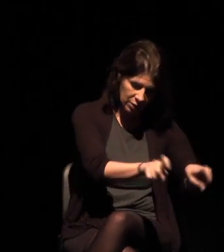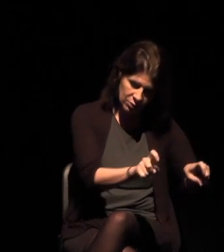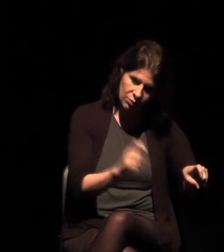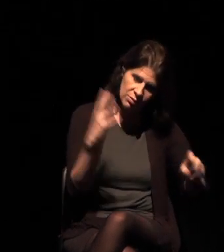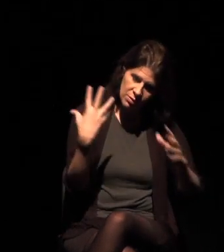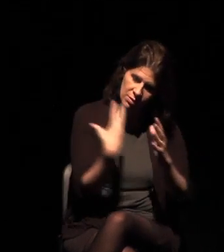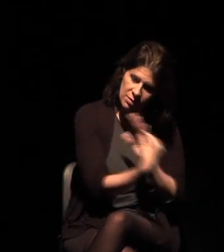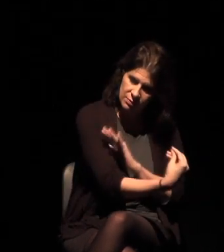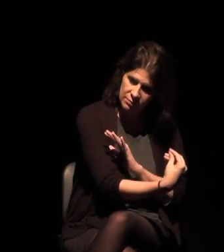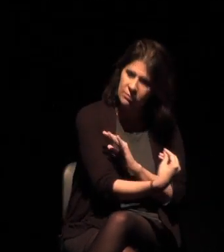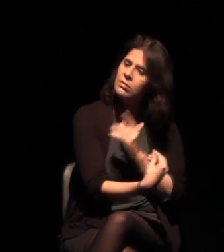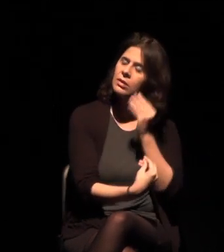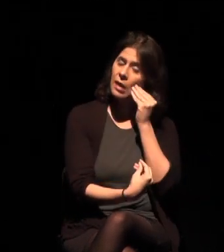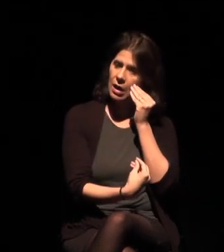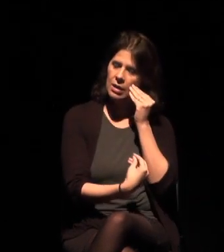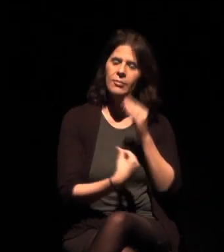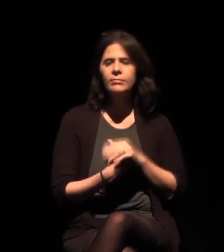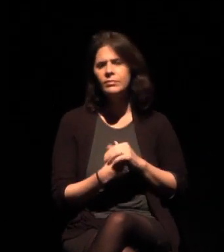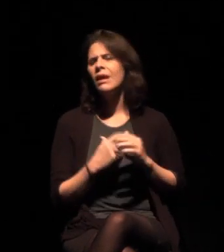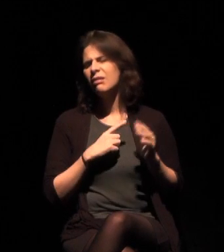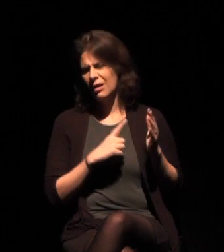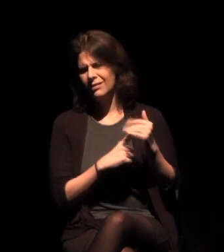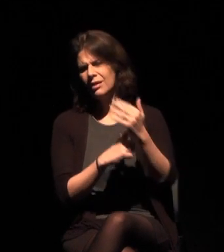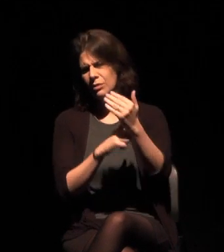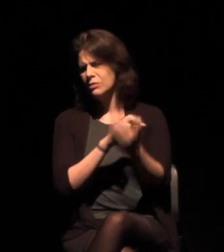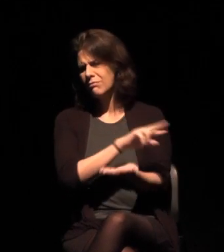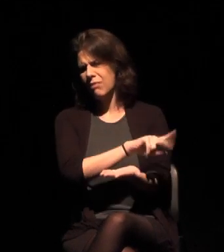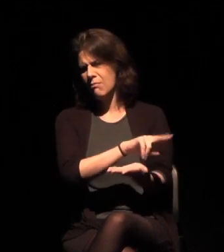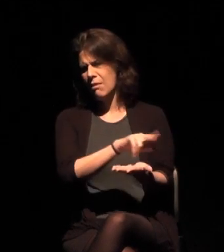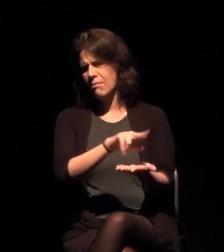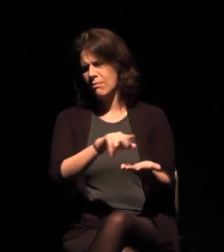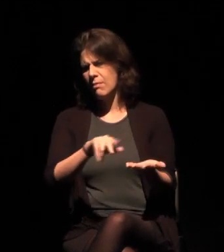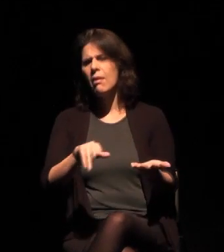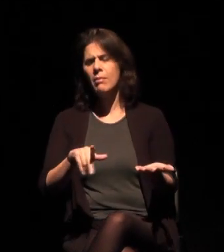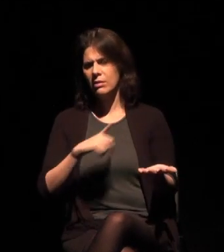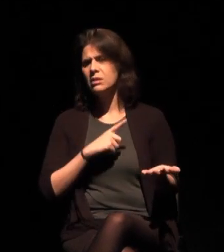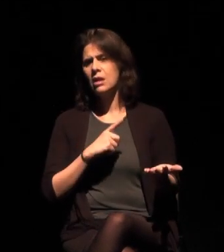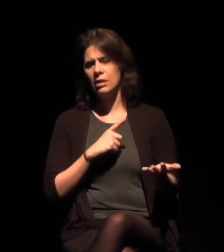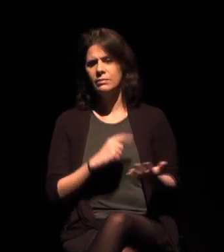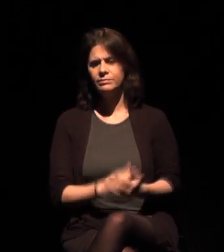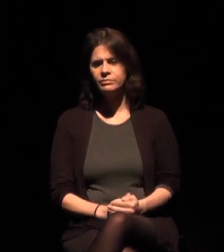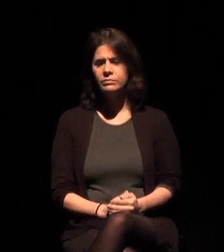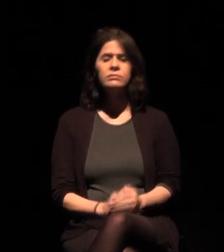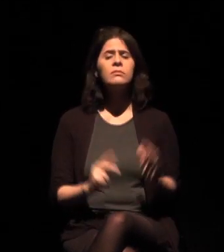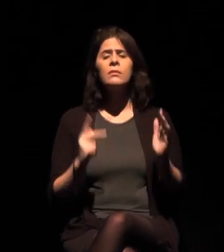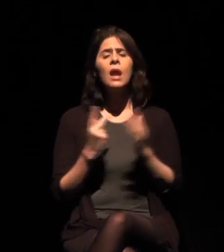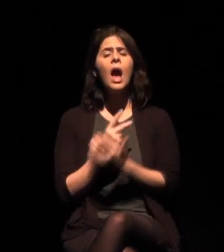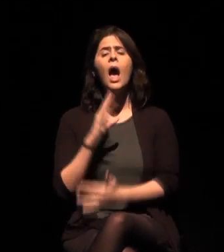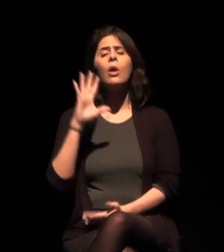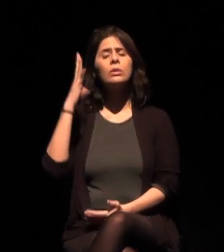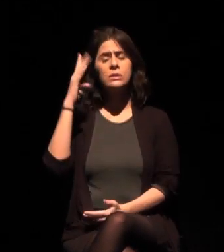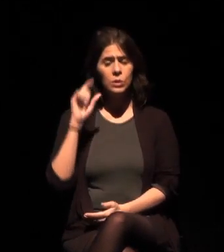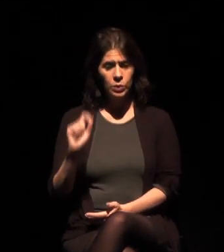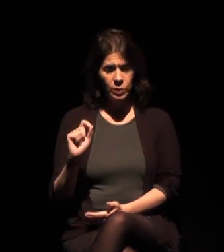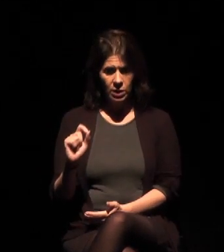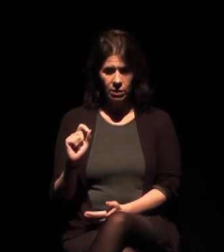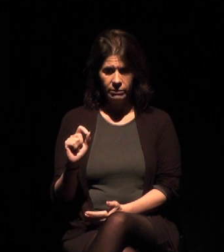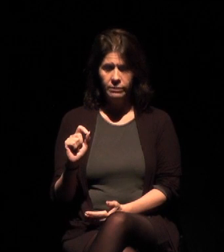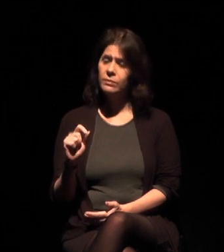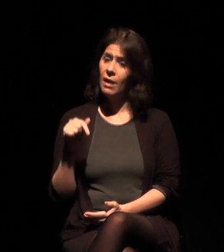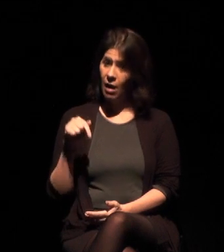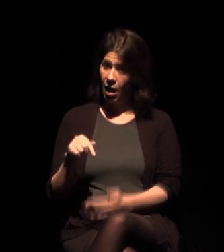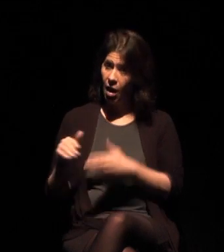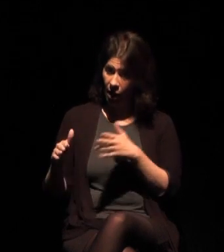não tem várias tecnologias a questão que estão funcionando eu acho que o que aconteceu nesse nesse caminho